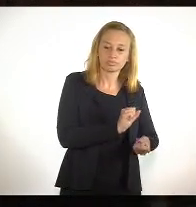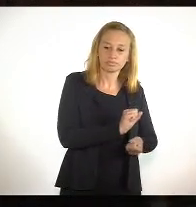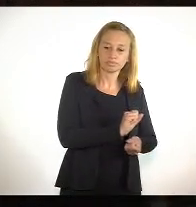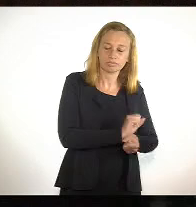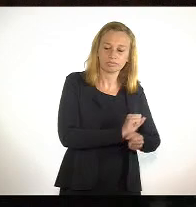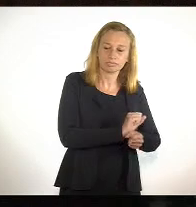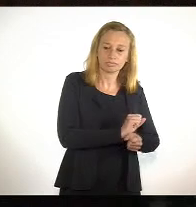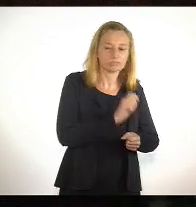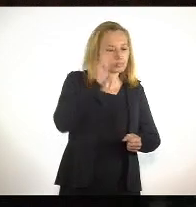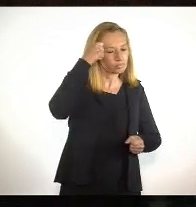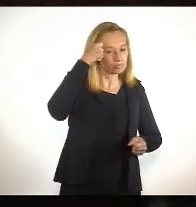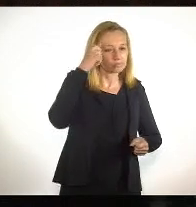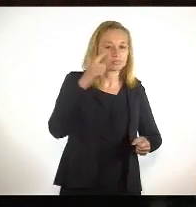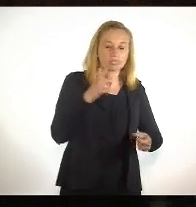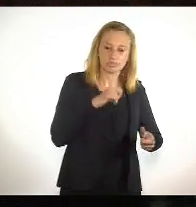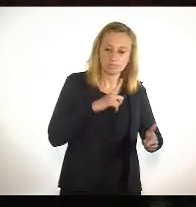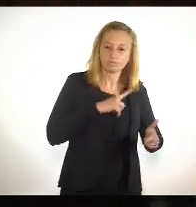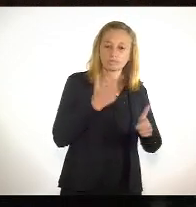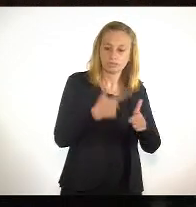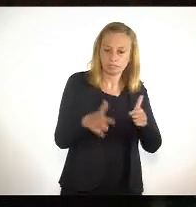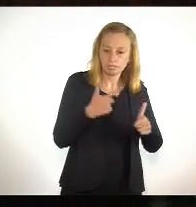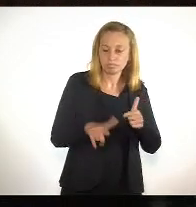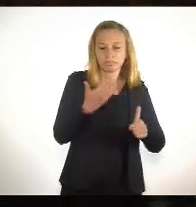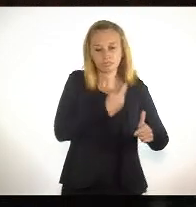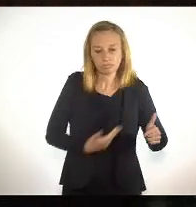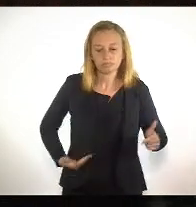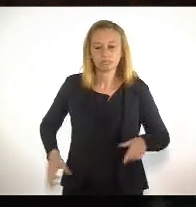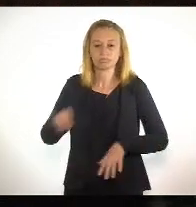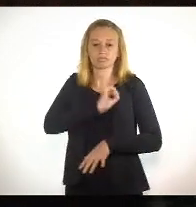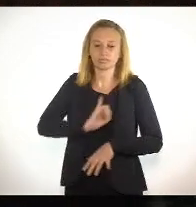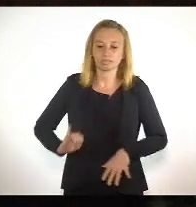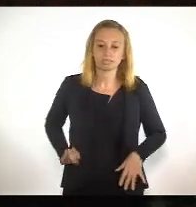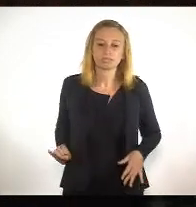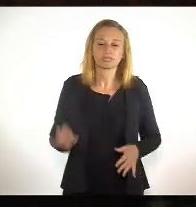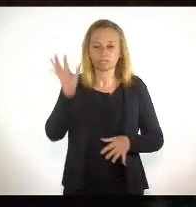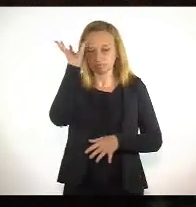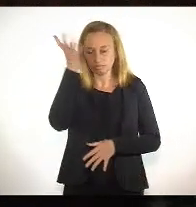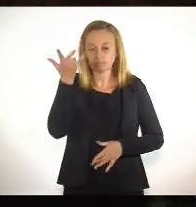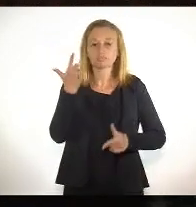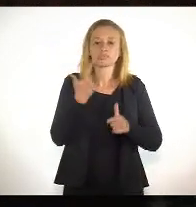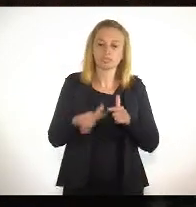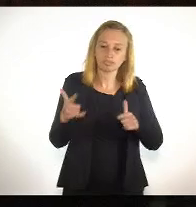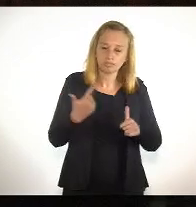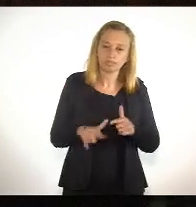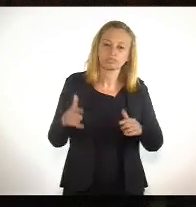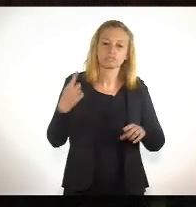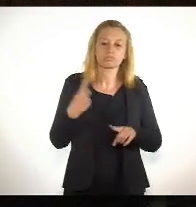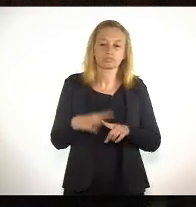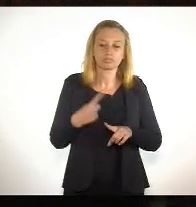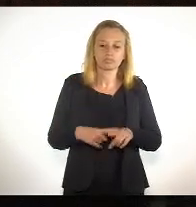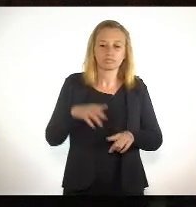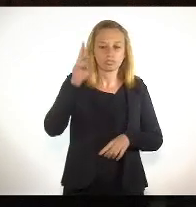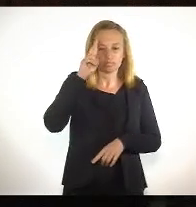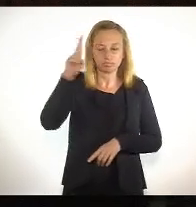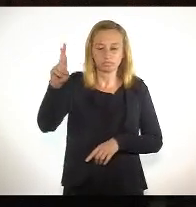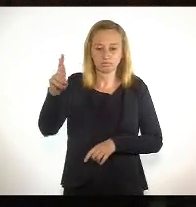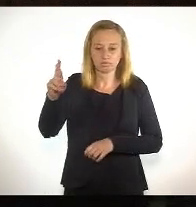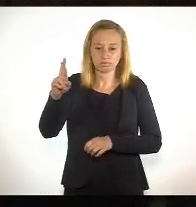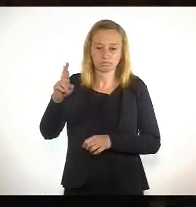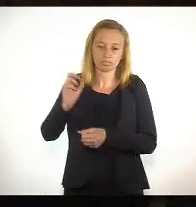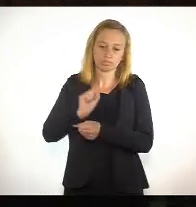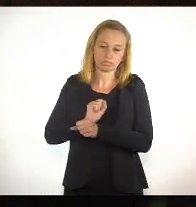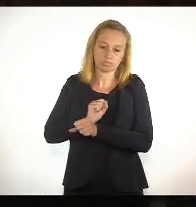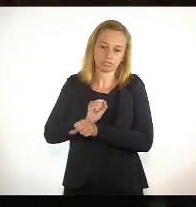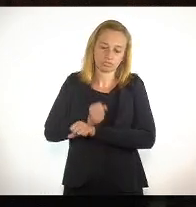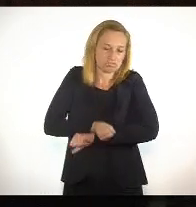um grande problema para o governo imperial, que teve que resolver o problema, porque os donos de escravos não